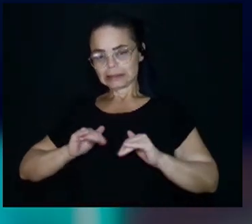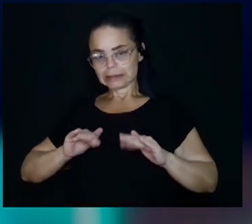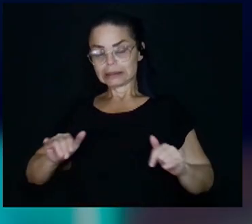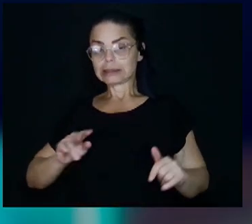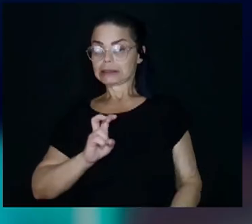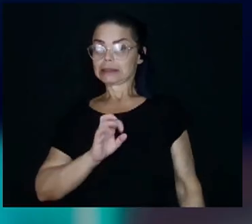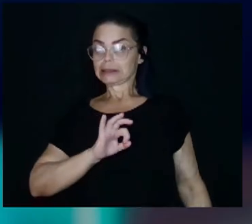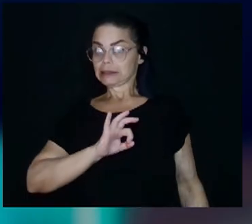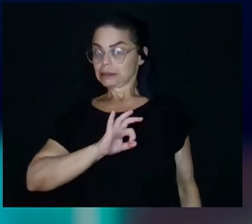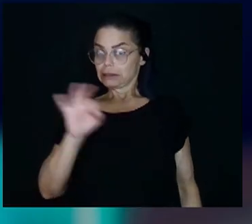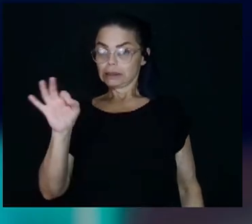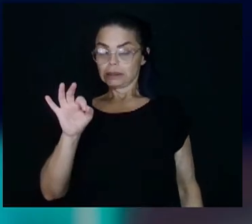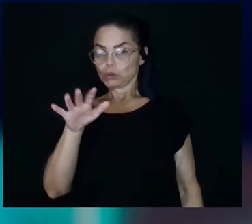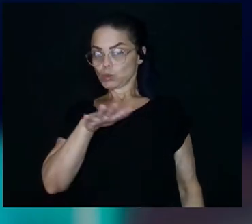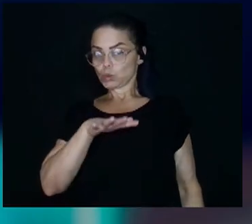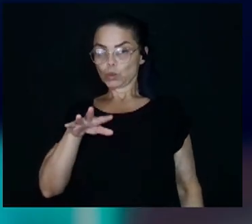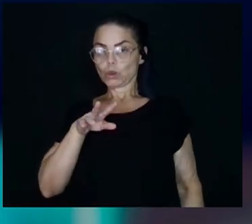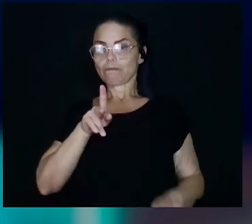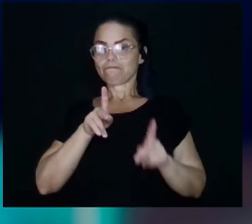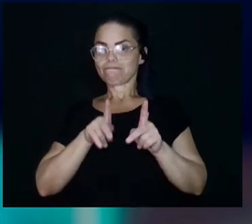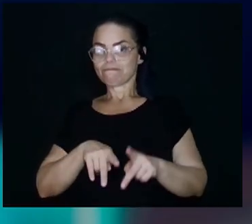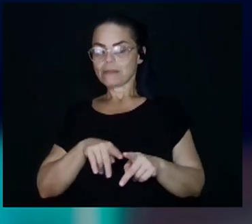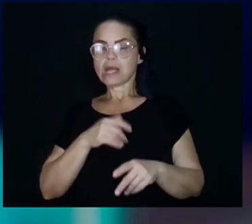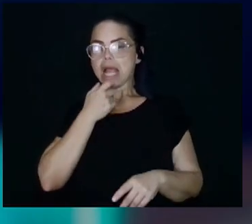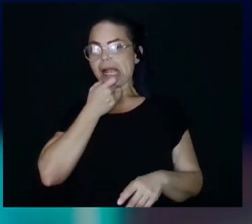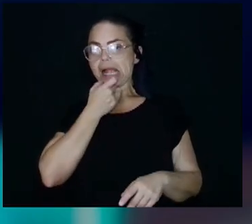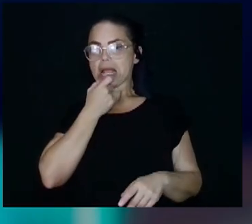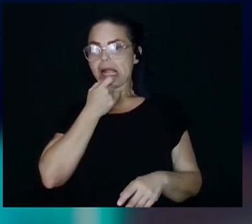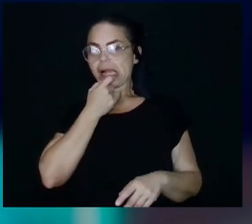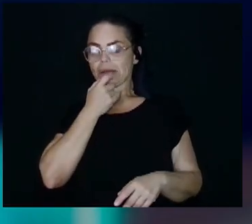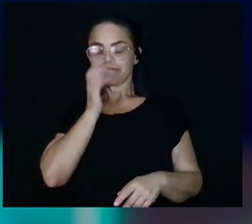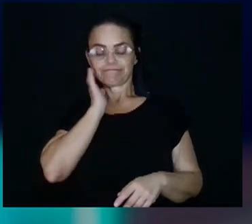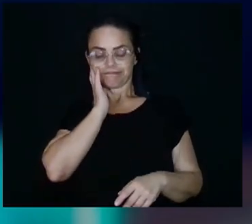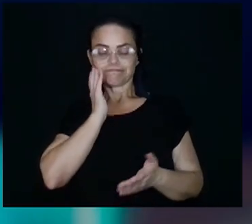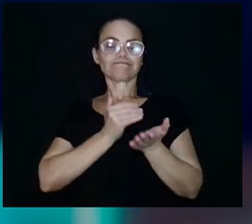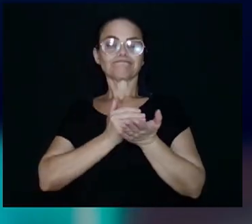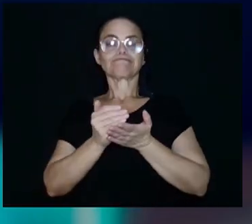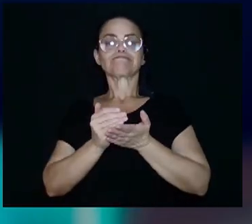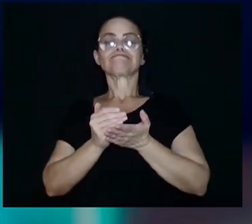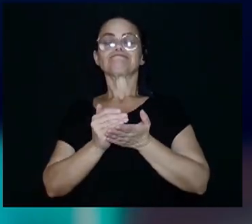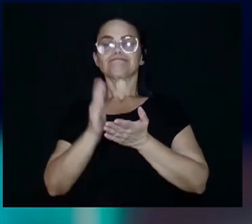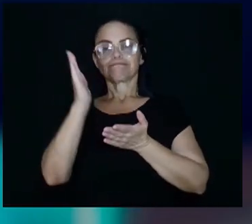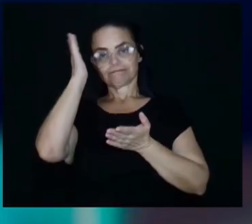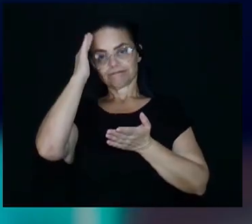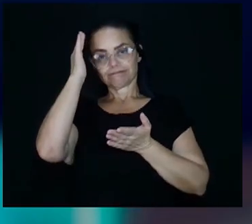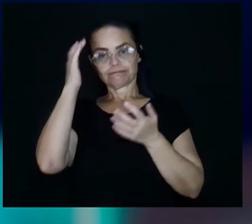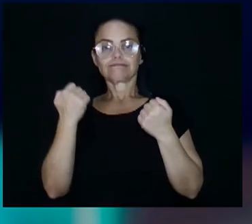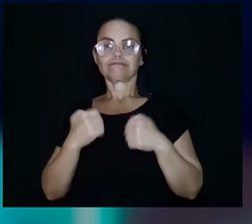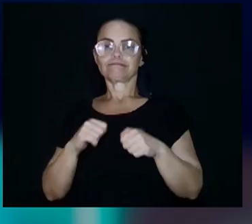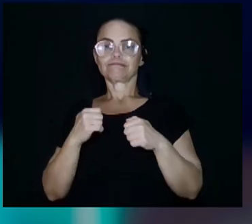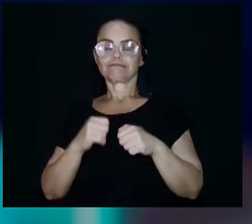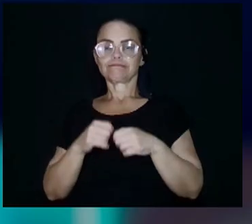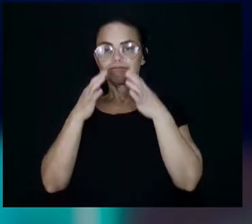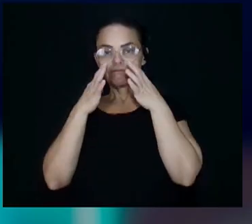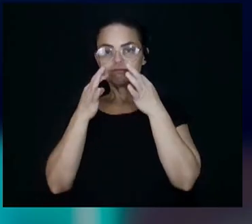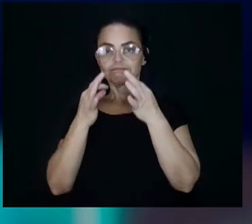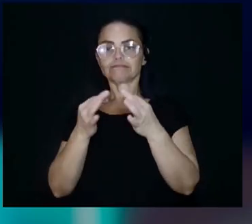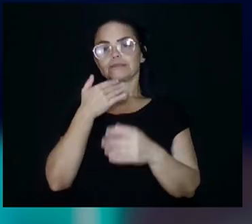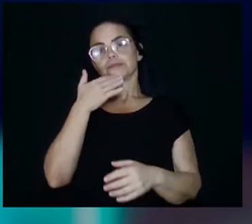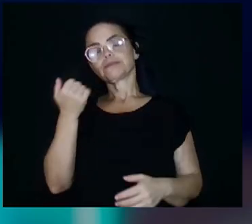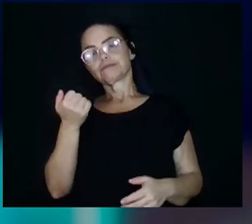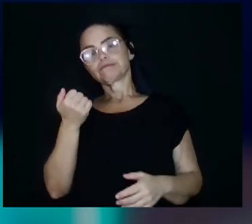da população que começam a gaguejar, a gente entende que precisa ter um olhar melhor e não colocar tudo dentro